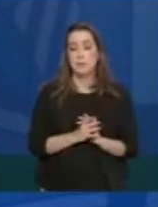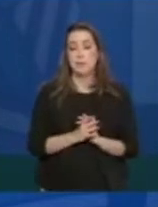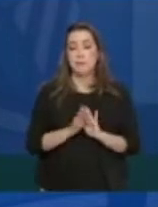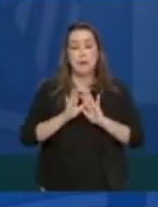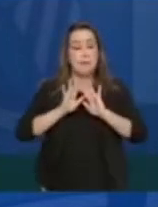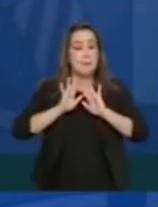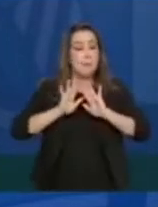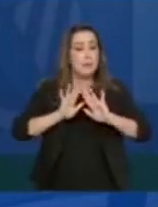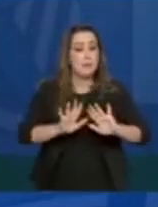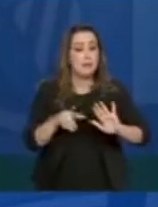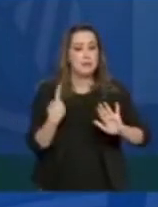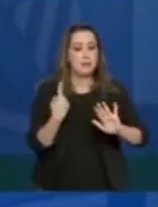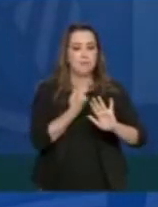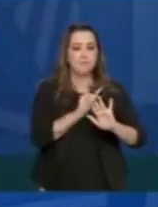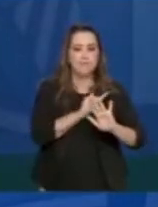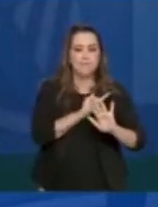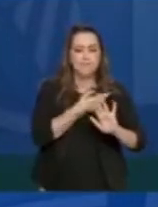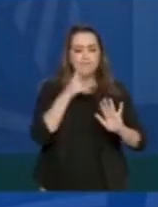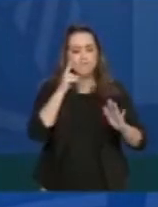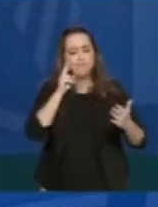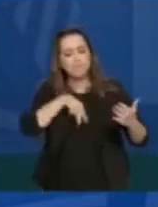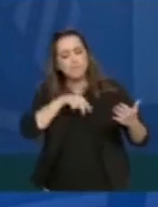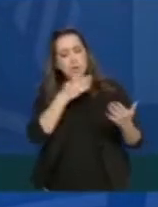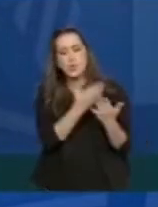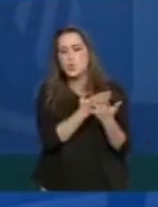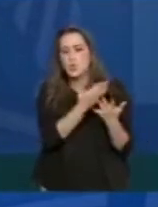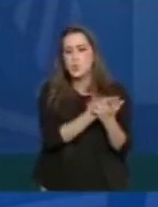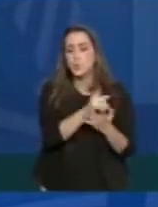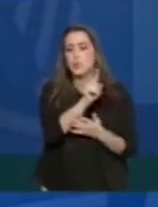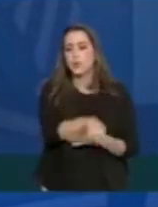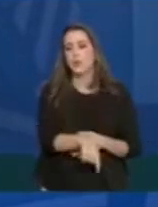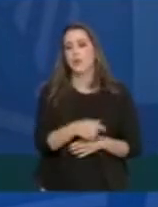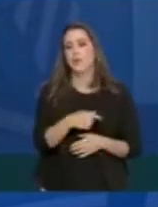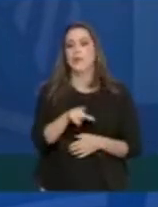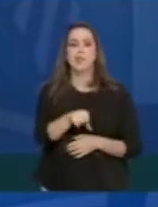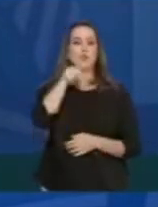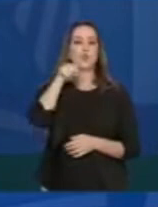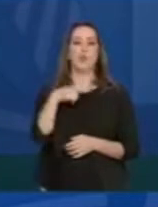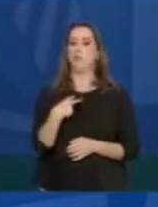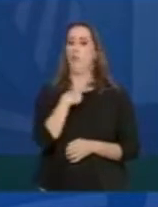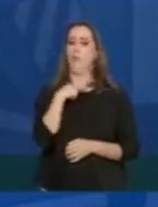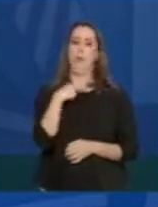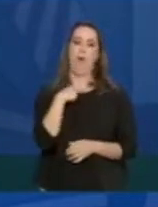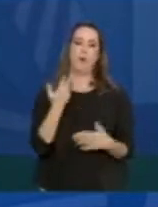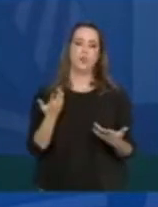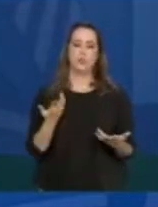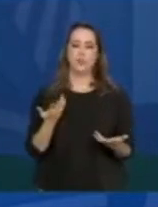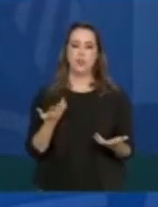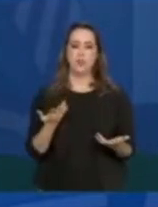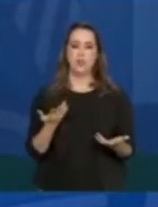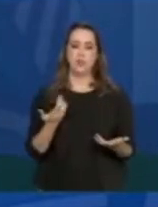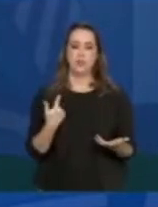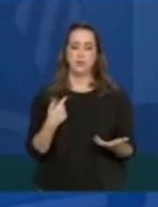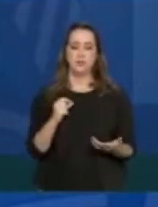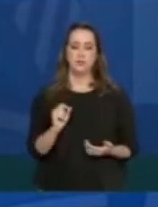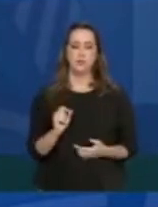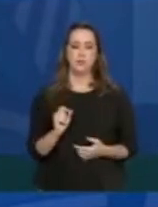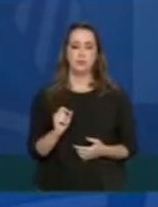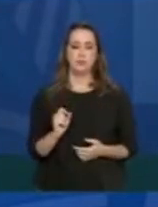mas a nossa avaliação é que essa decisão não deve ser adotada de